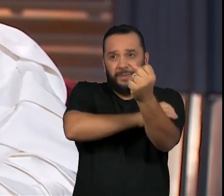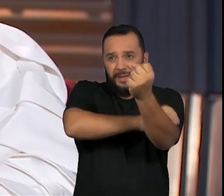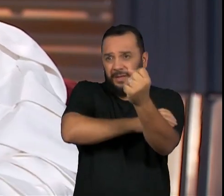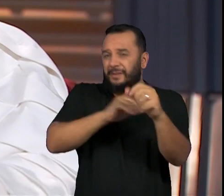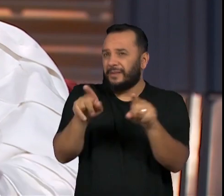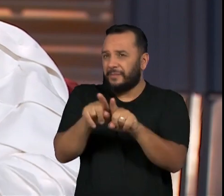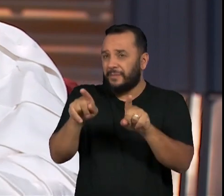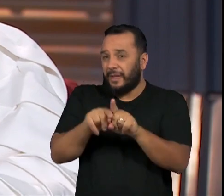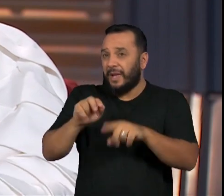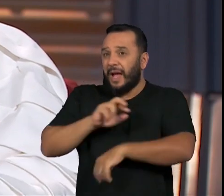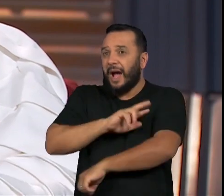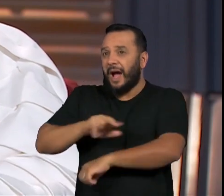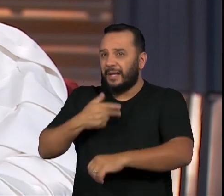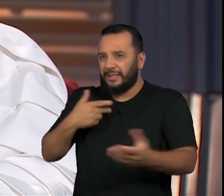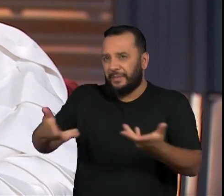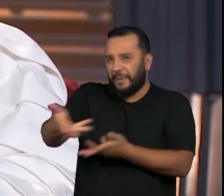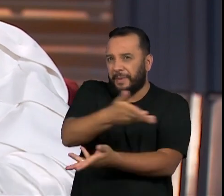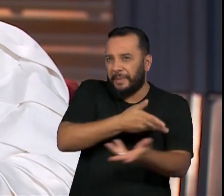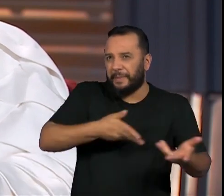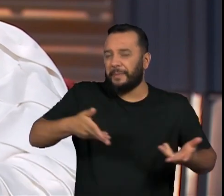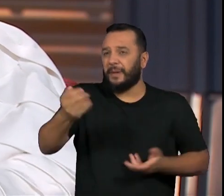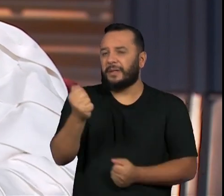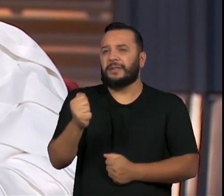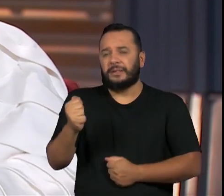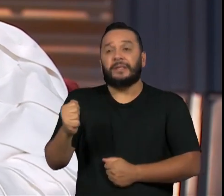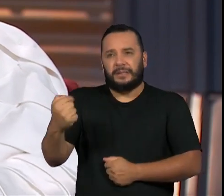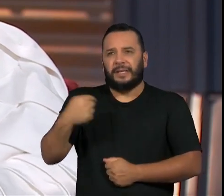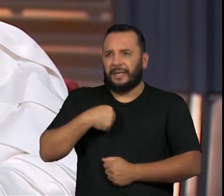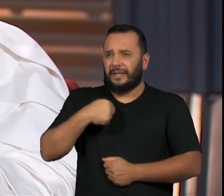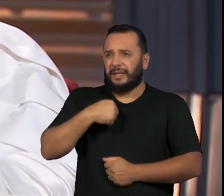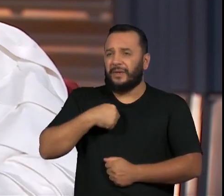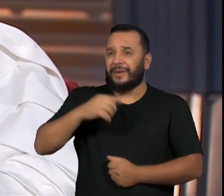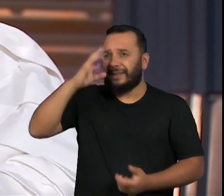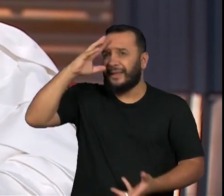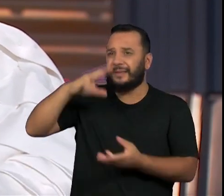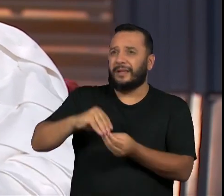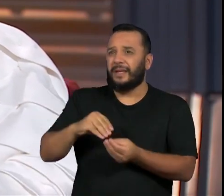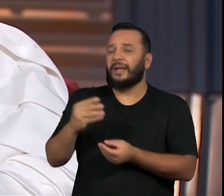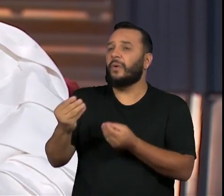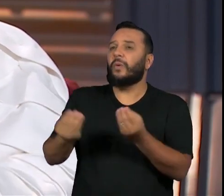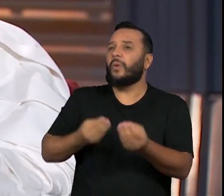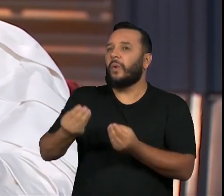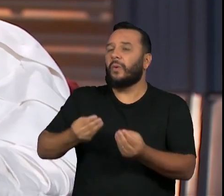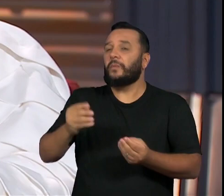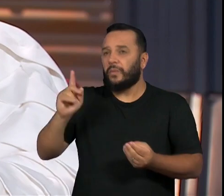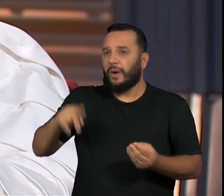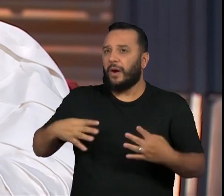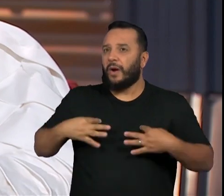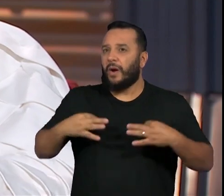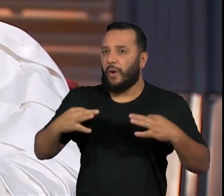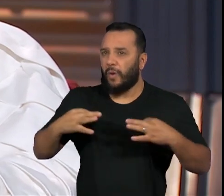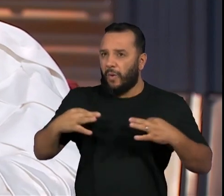né? Entendendo que aquele GG que está numa tabela antropométrica para definir uma roupa é a